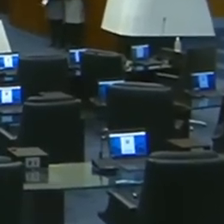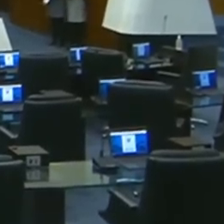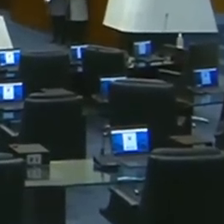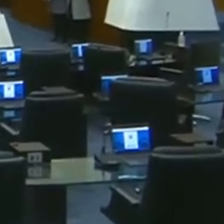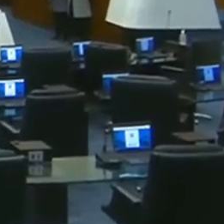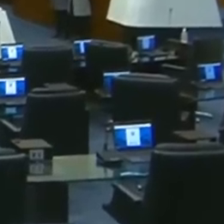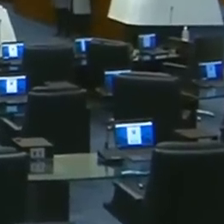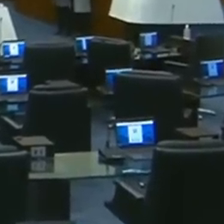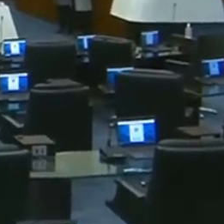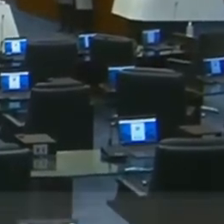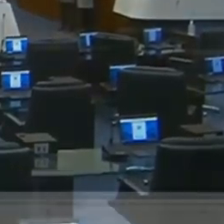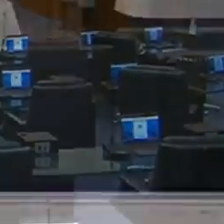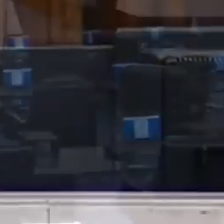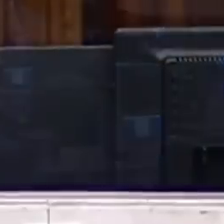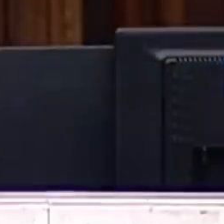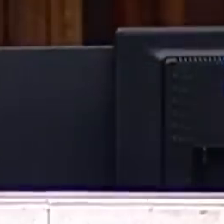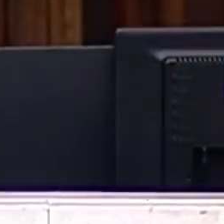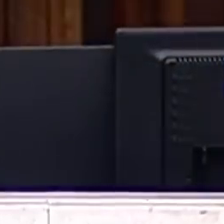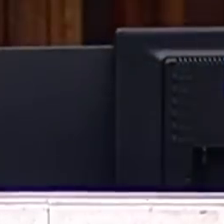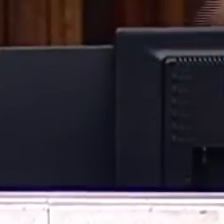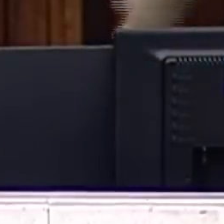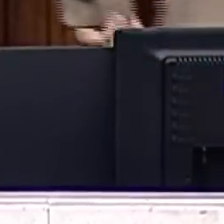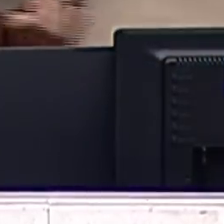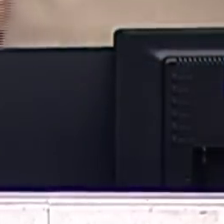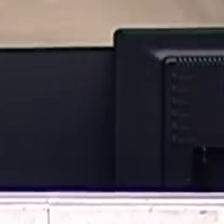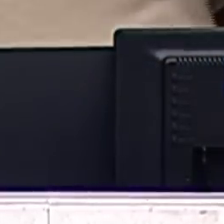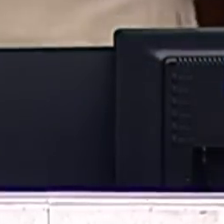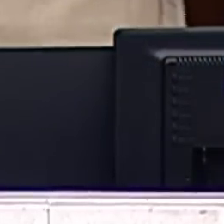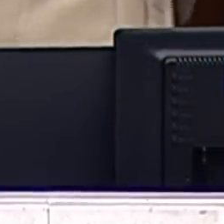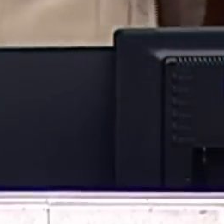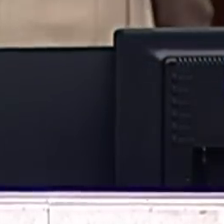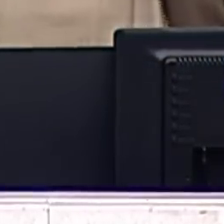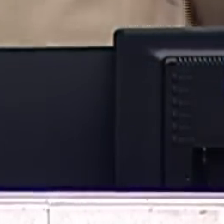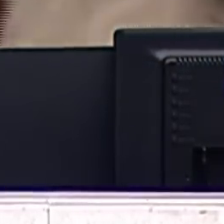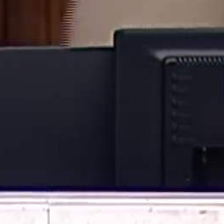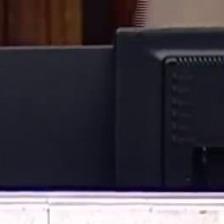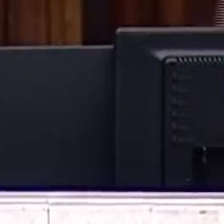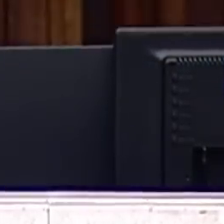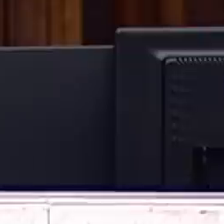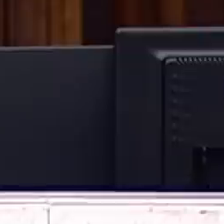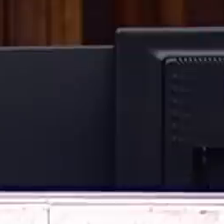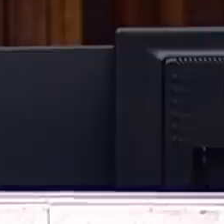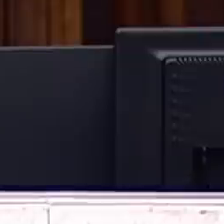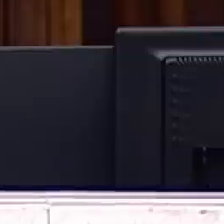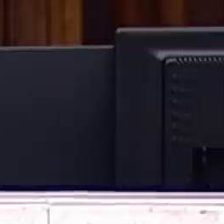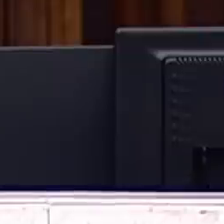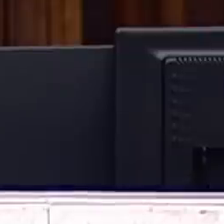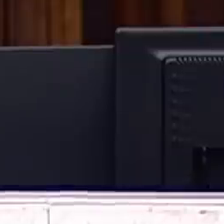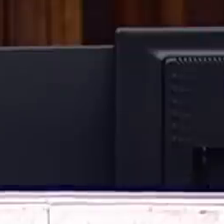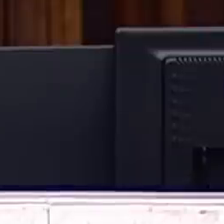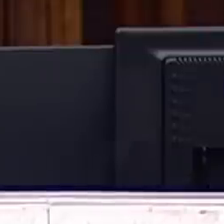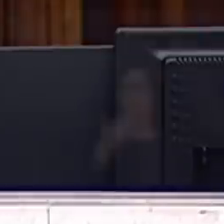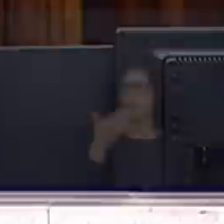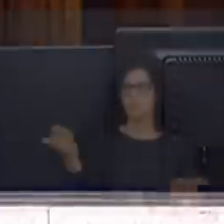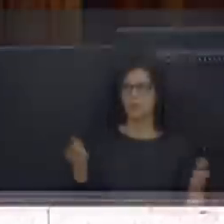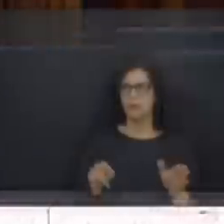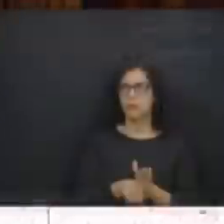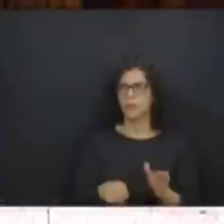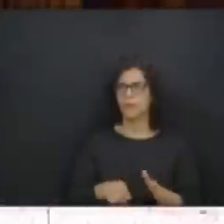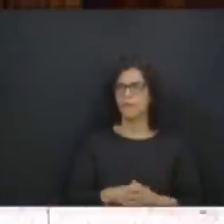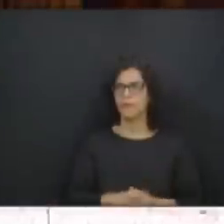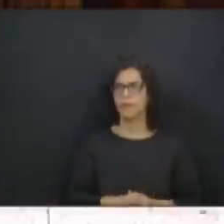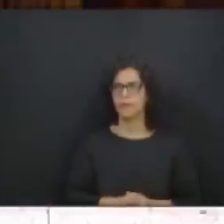a Deus iniciamos a nossa sessão ordinária desta quarta-feira a consulta ou solícitos